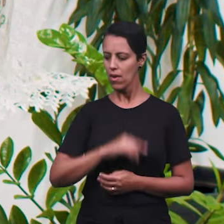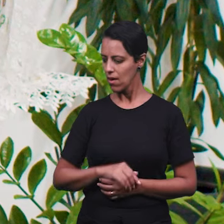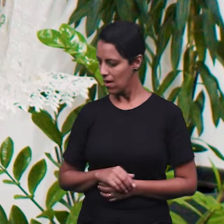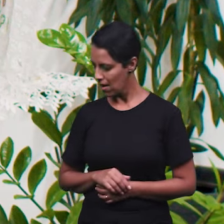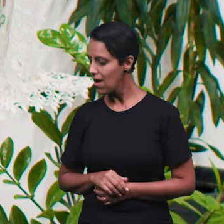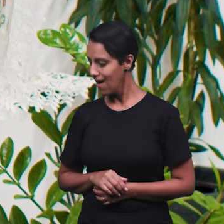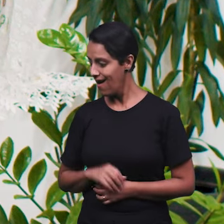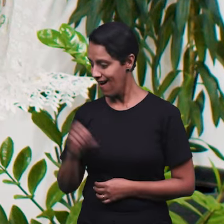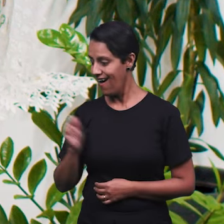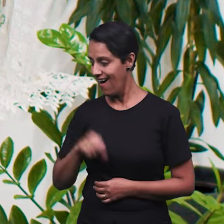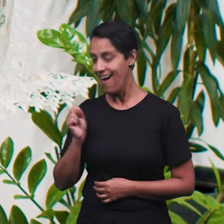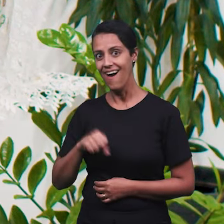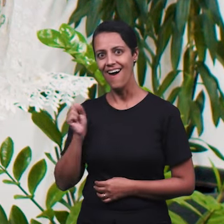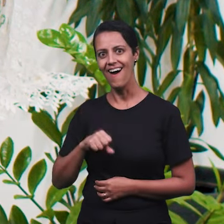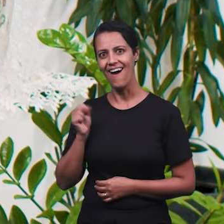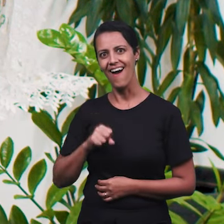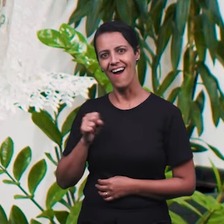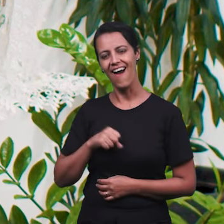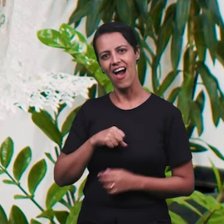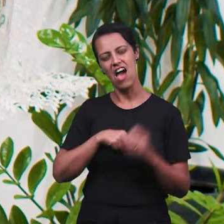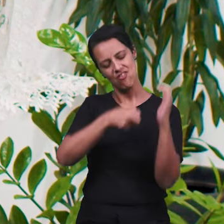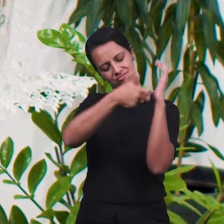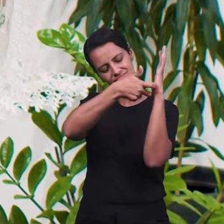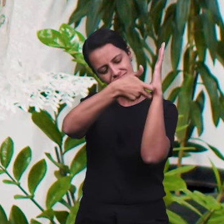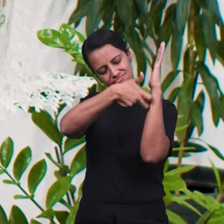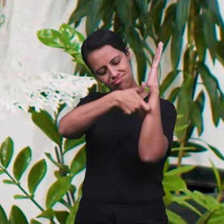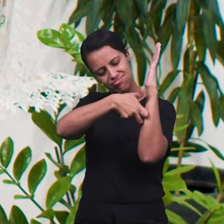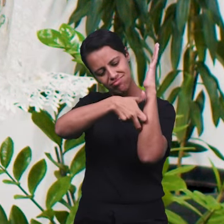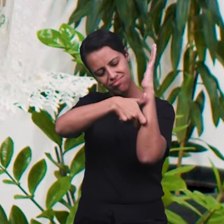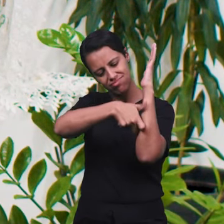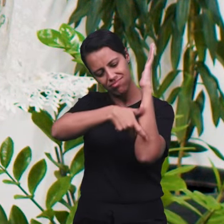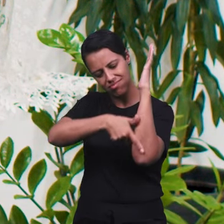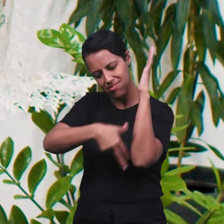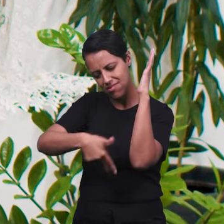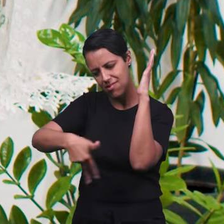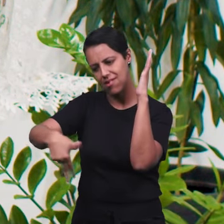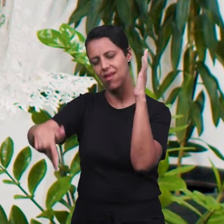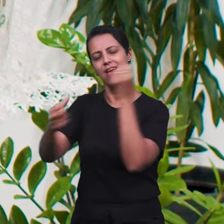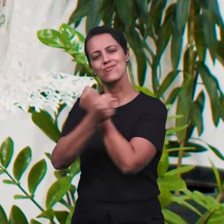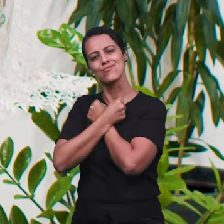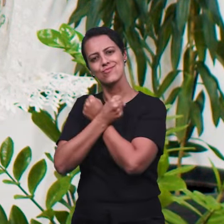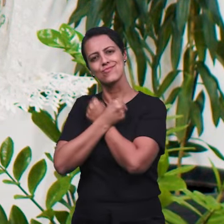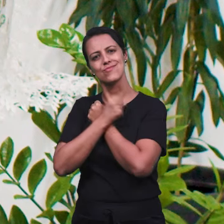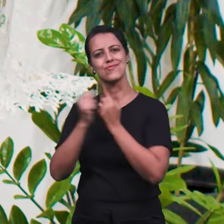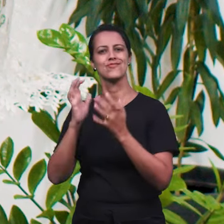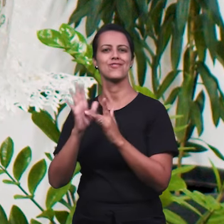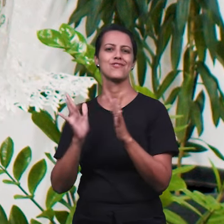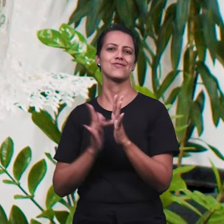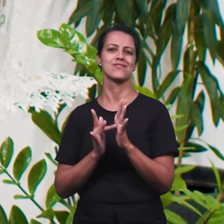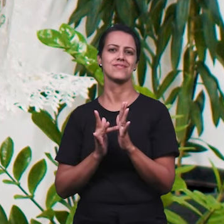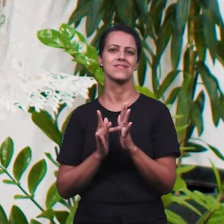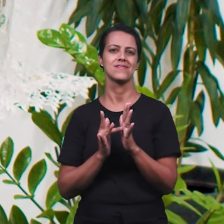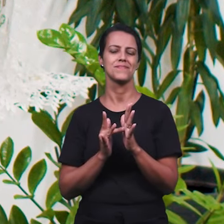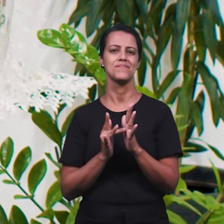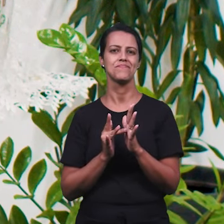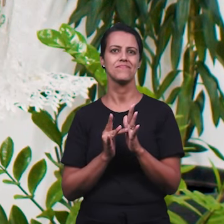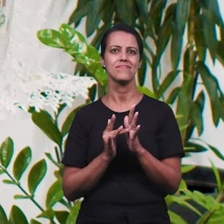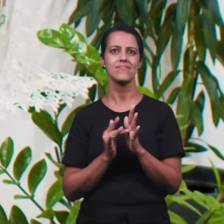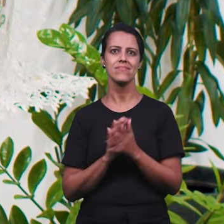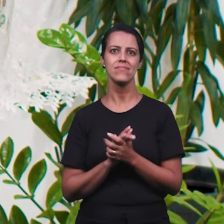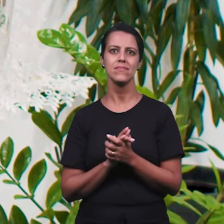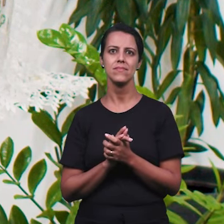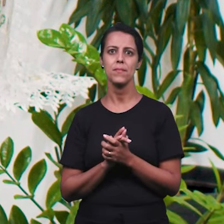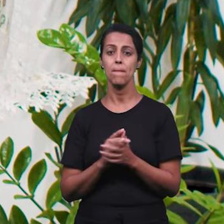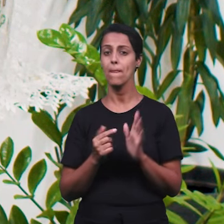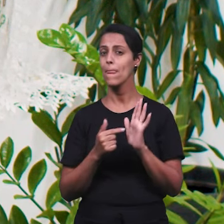e recebeu o Senhor Jesus com muita alegria e o versículo que nós lemos que é o versículo oito ele nos fala